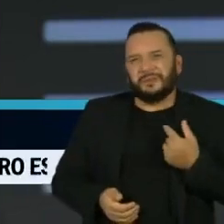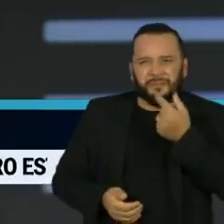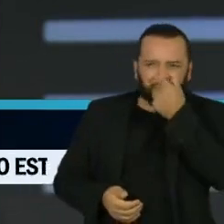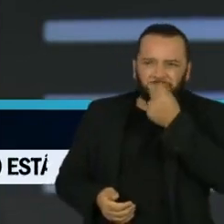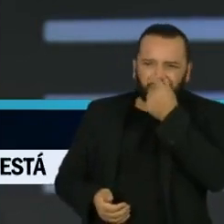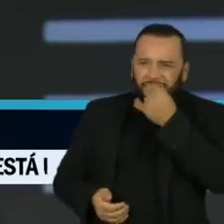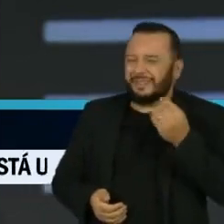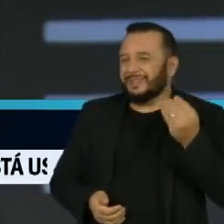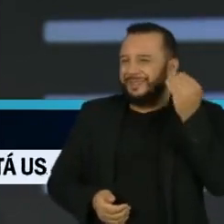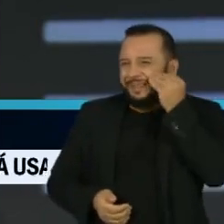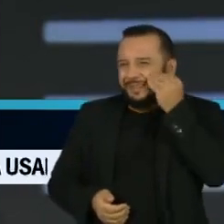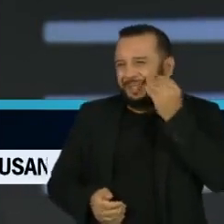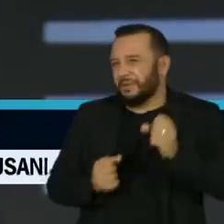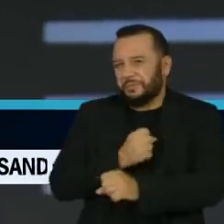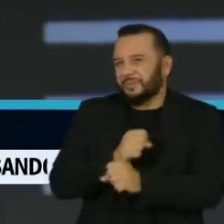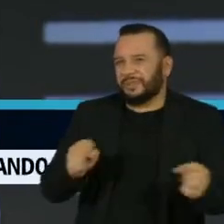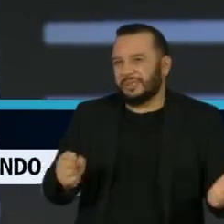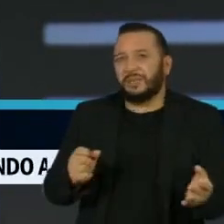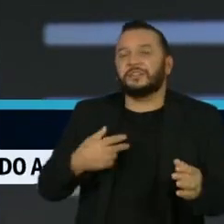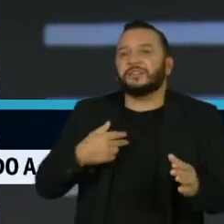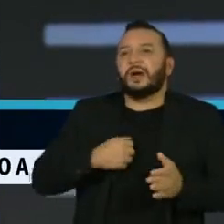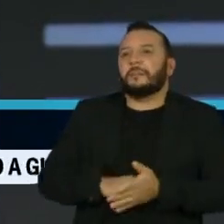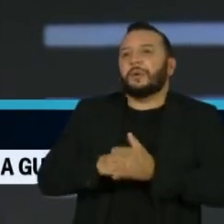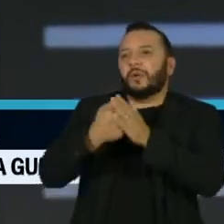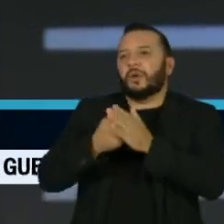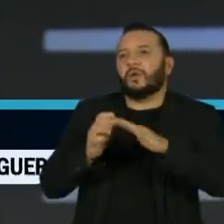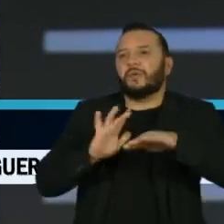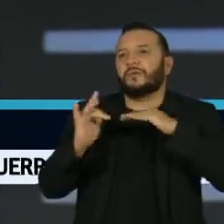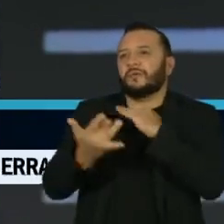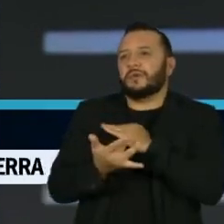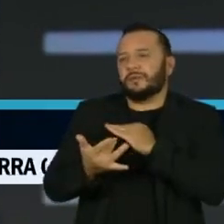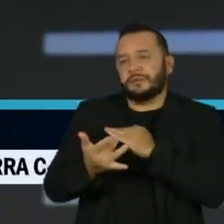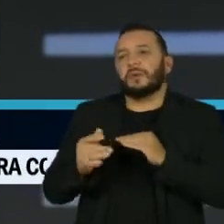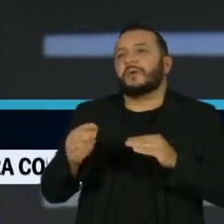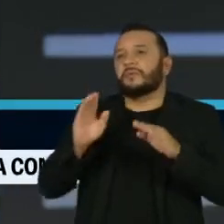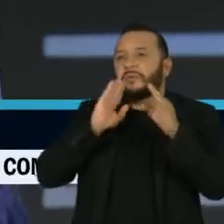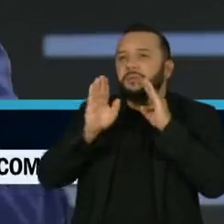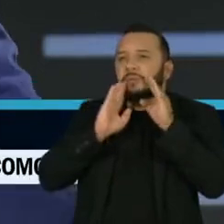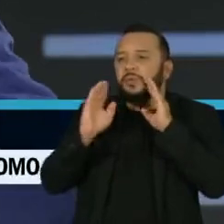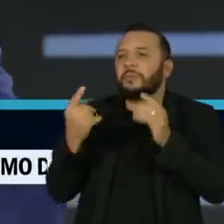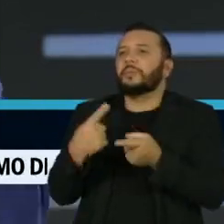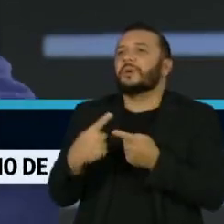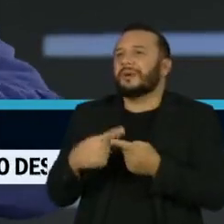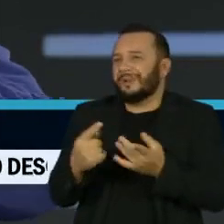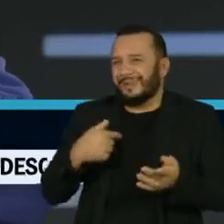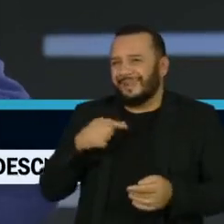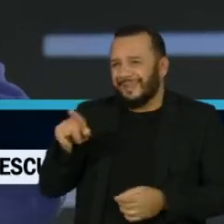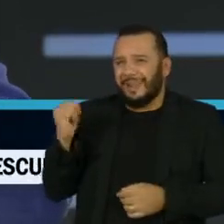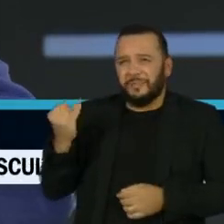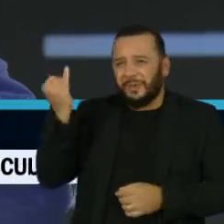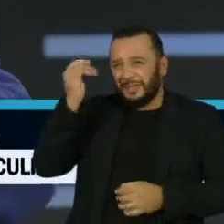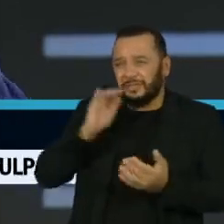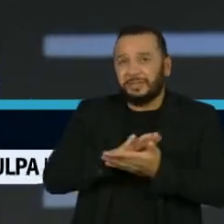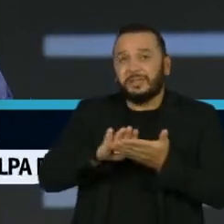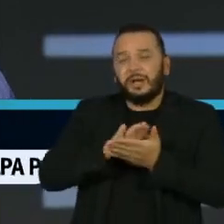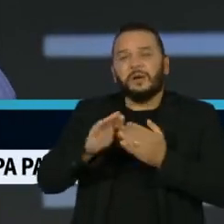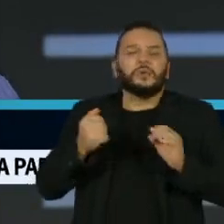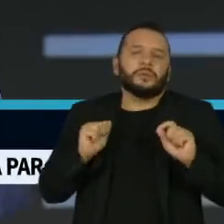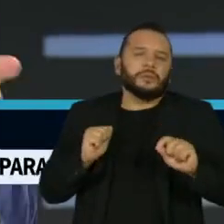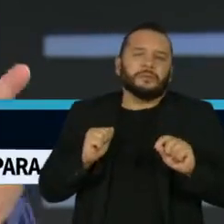bloqueou o Facebook. Por quê? O Facebook não é relevante na Rússia, é bom dizer isso. A Rússia usa o Facebook para